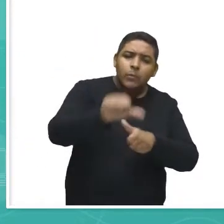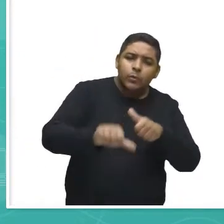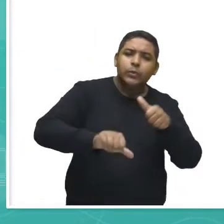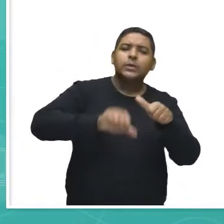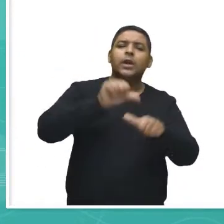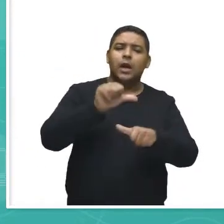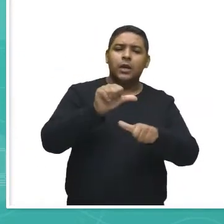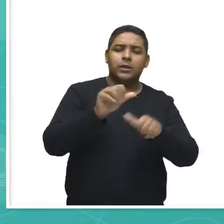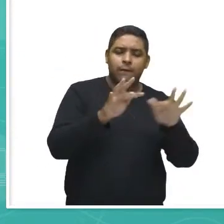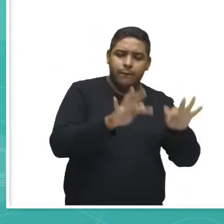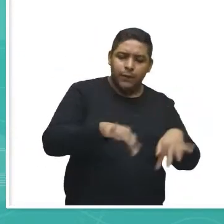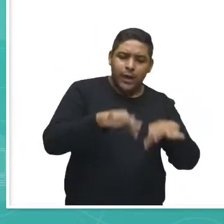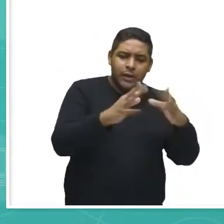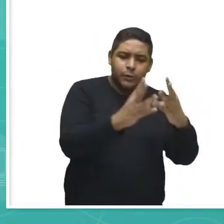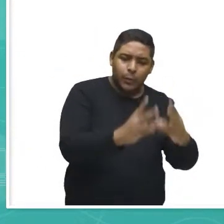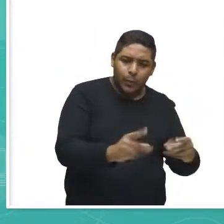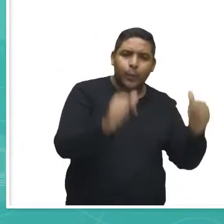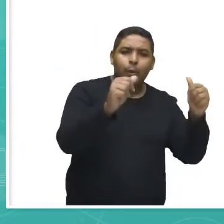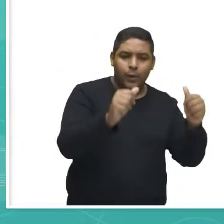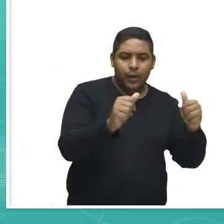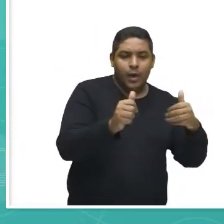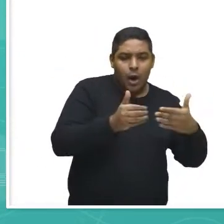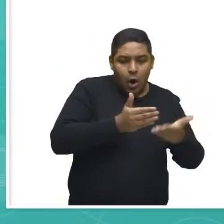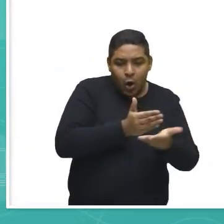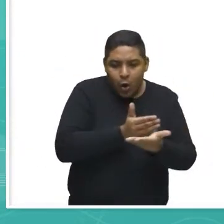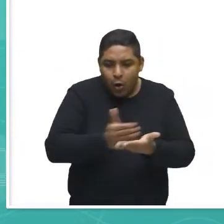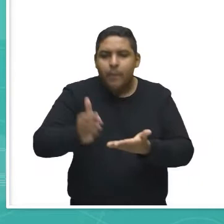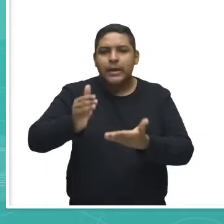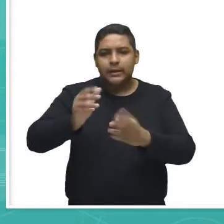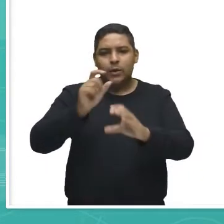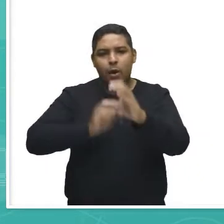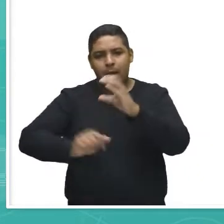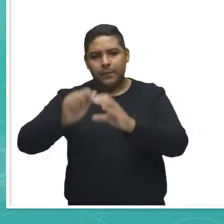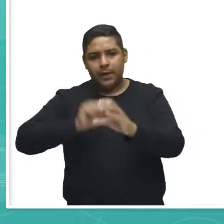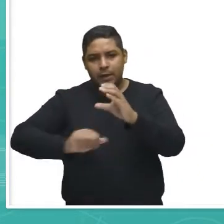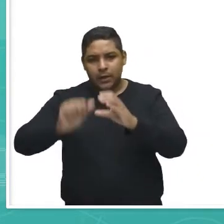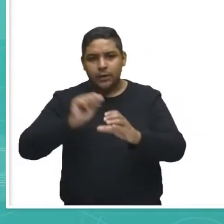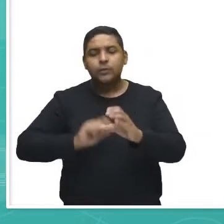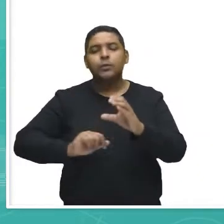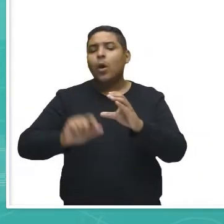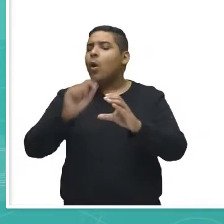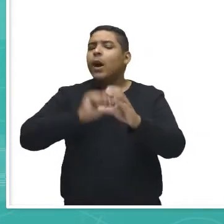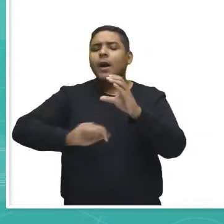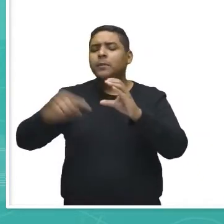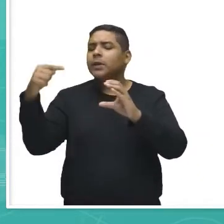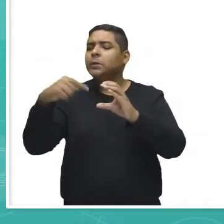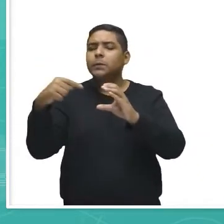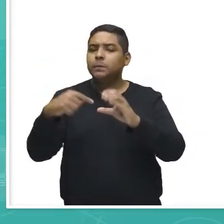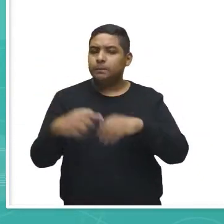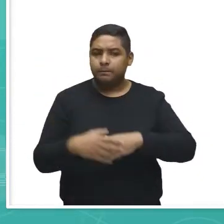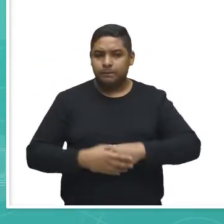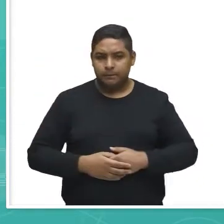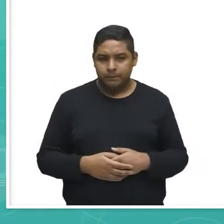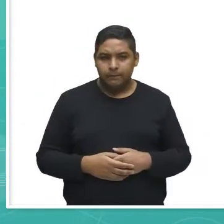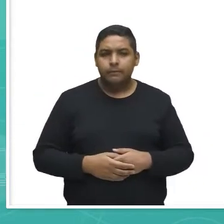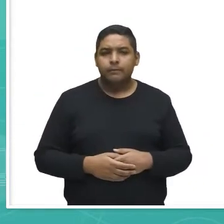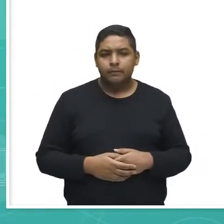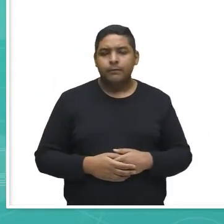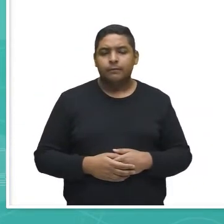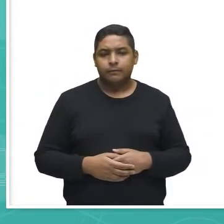do feudalismo e indo para o capitalismo, a gente vai verificar que o capitalismo, gente, vai ser esse